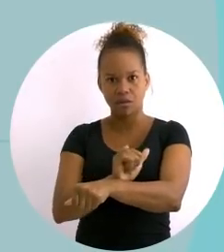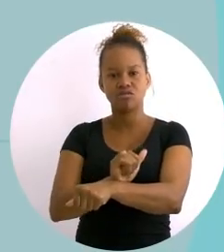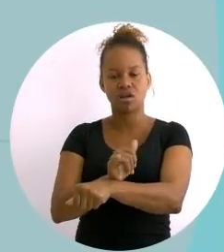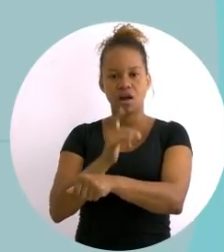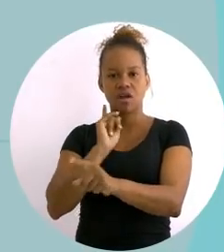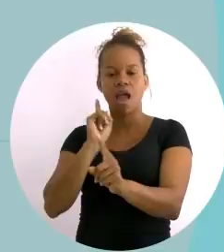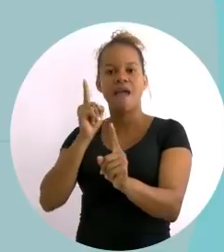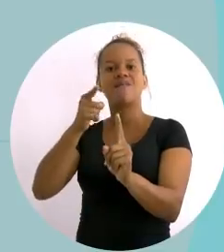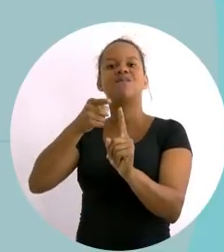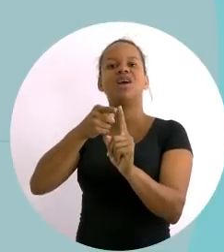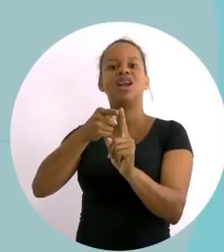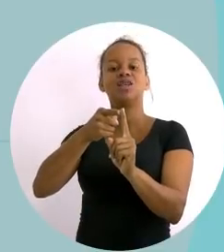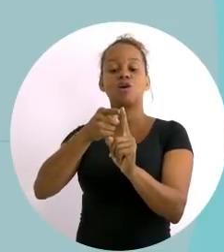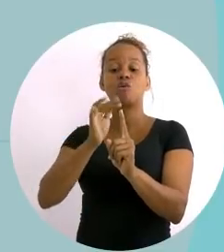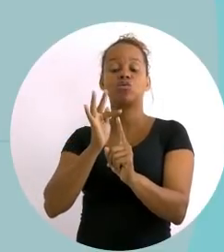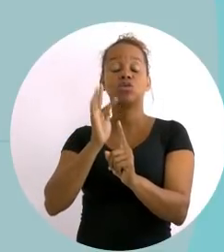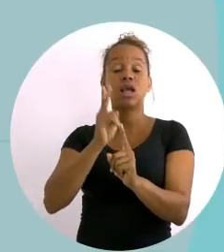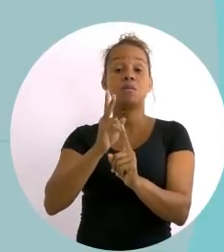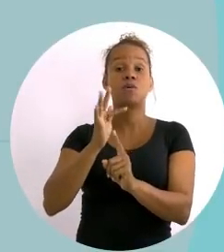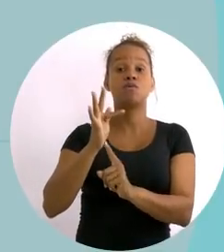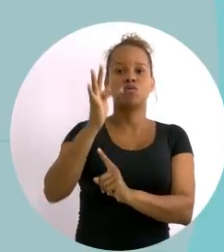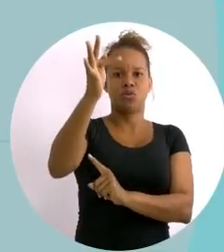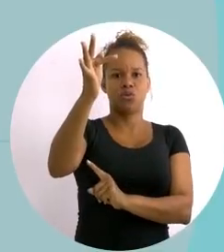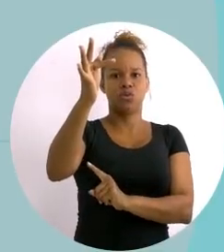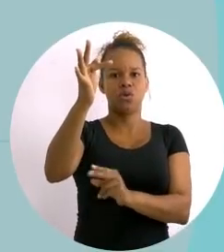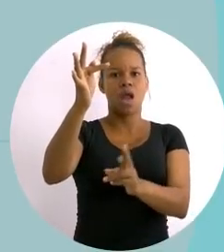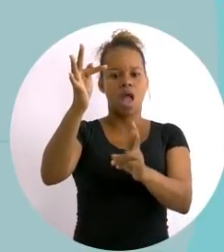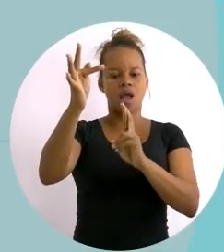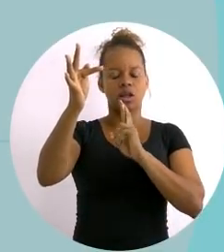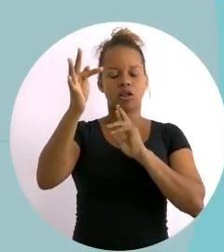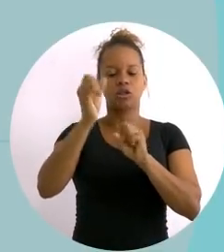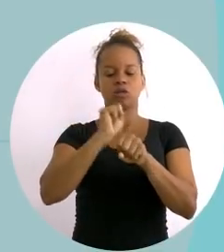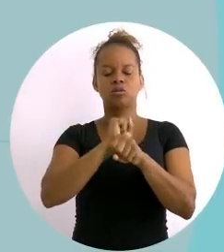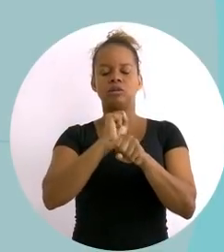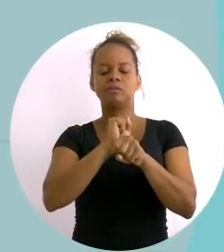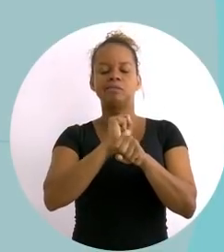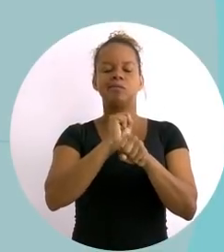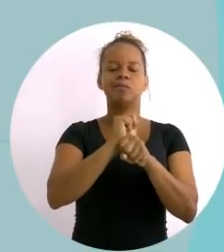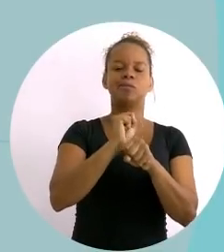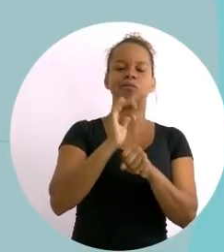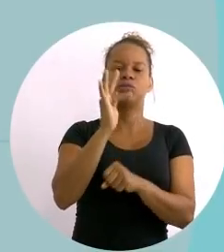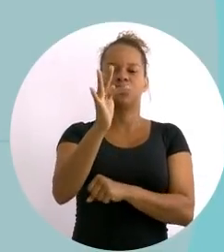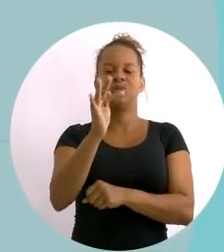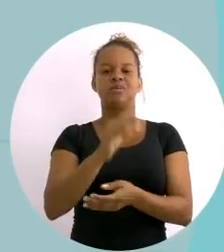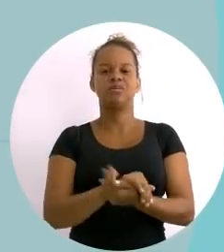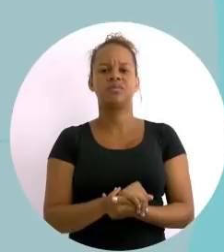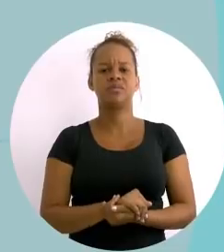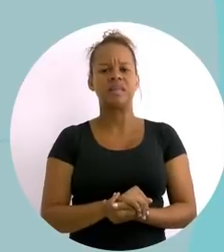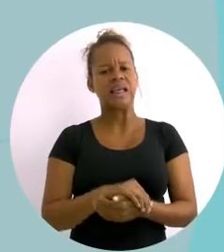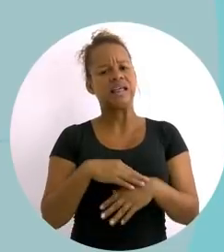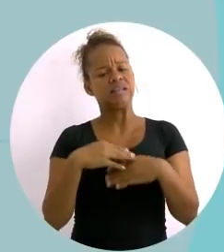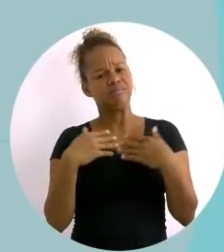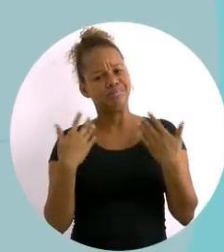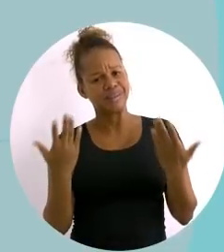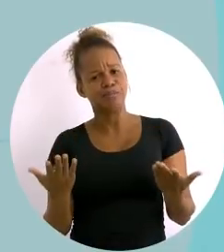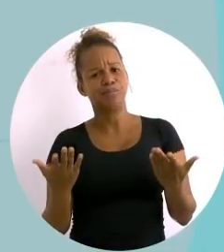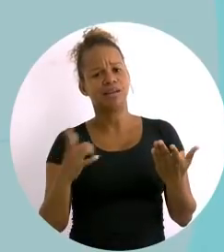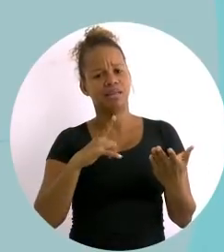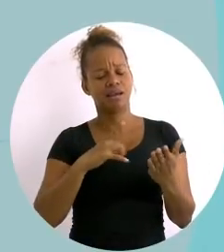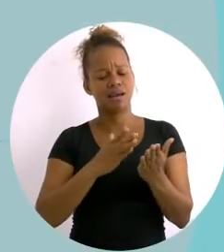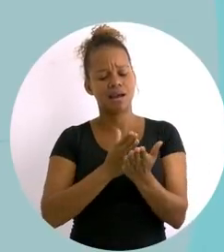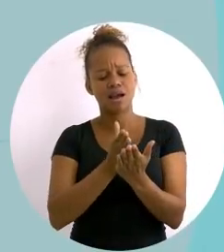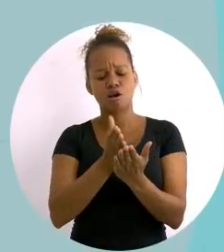uma referência com o futuro, um resultado esperado no futuro. E deve ter